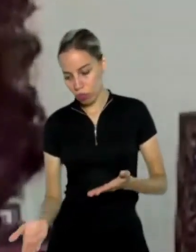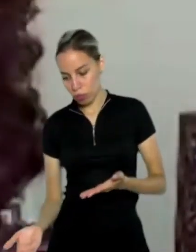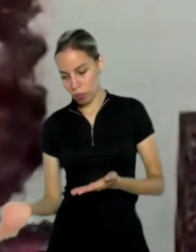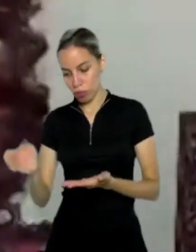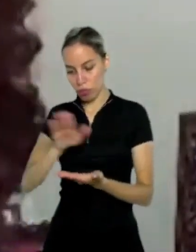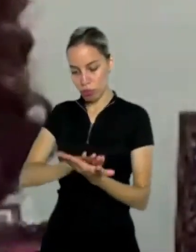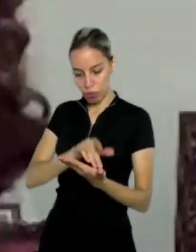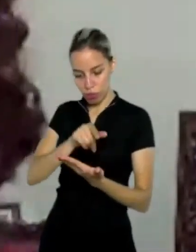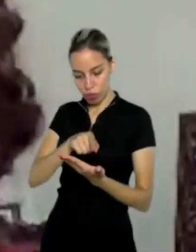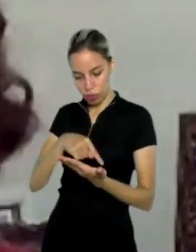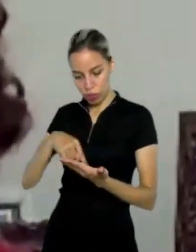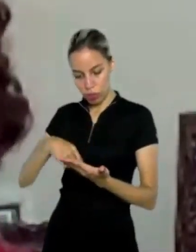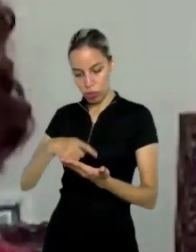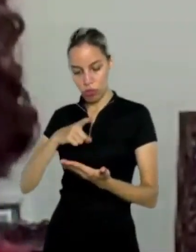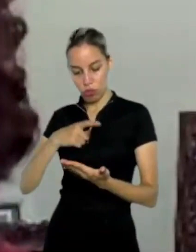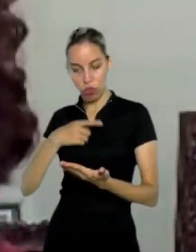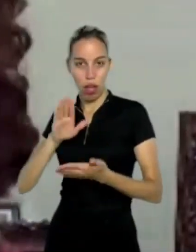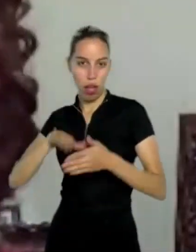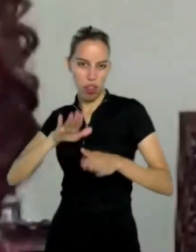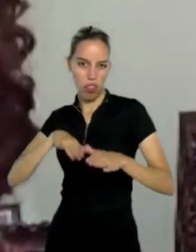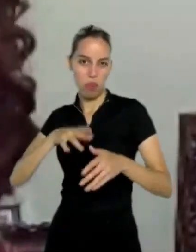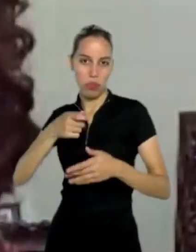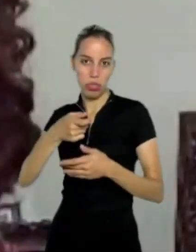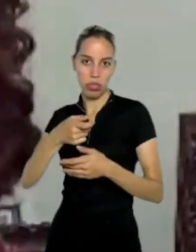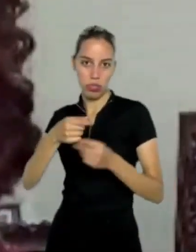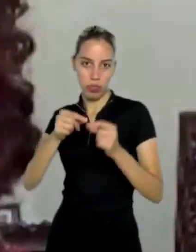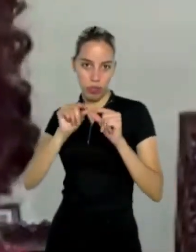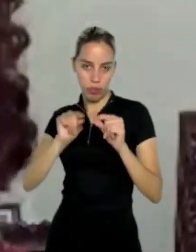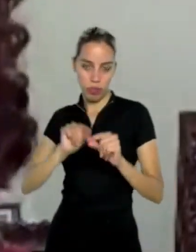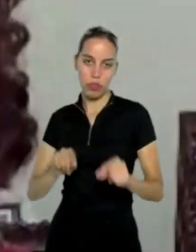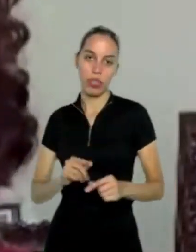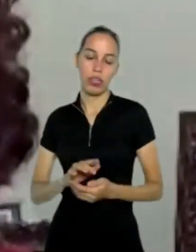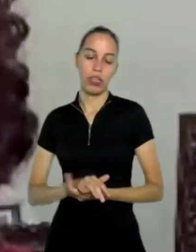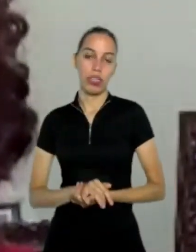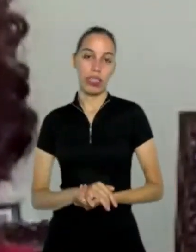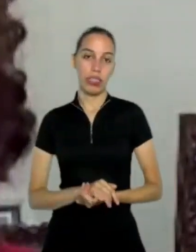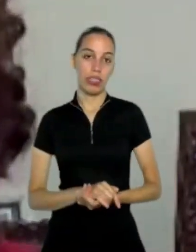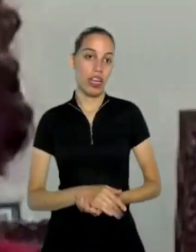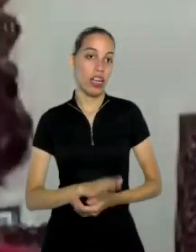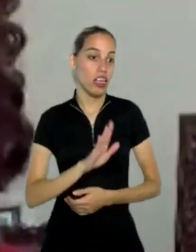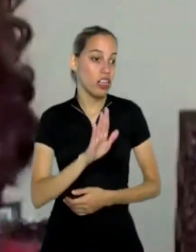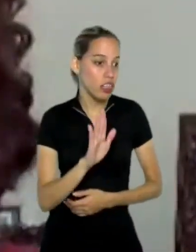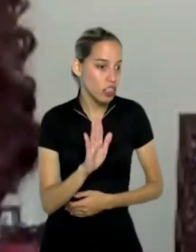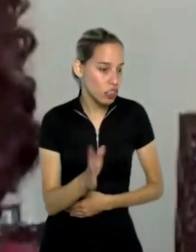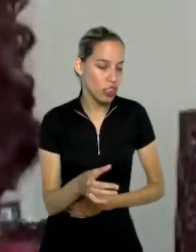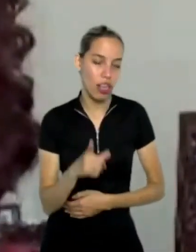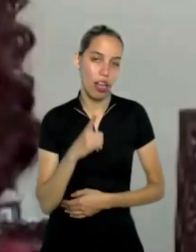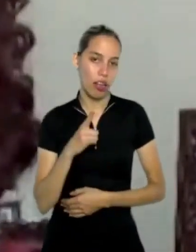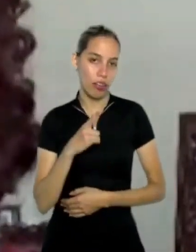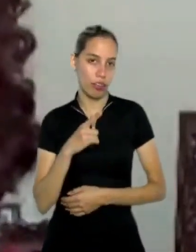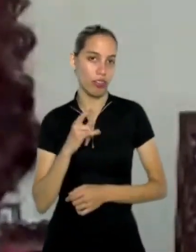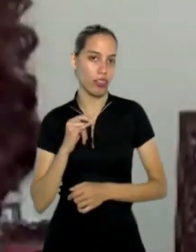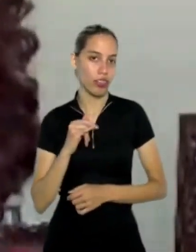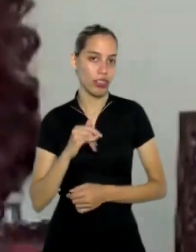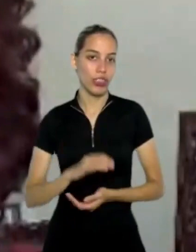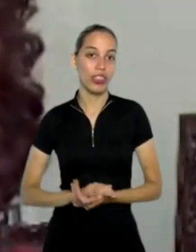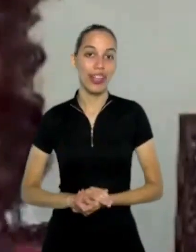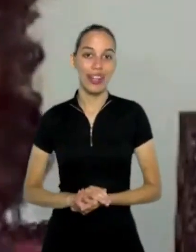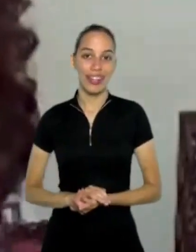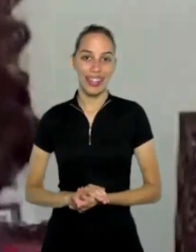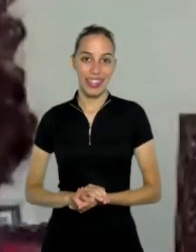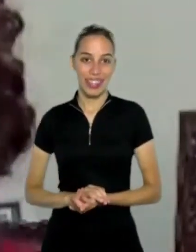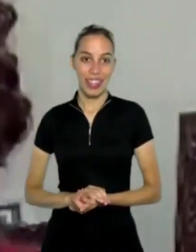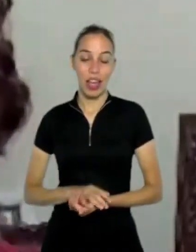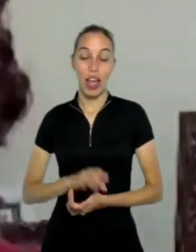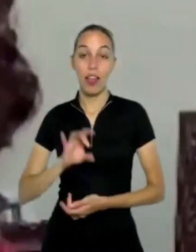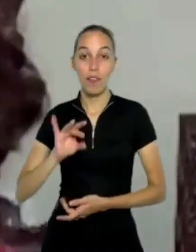anotar algumas frases e tal. Então, isso aí já estava latente, né? Faltava só